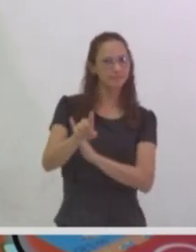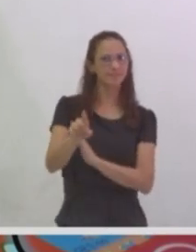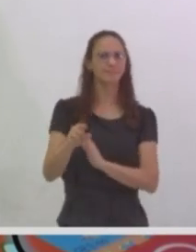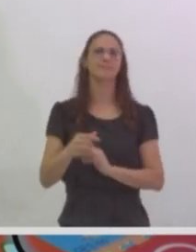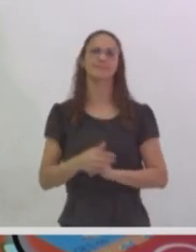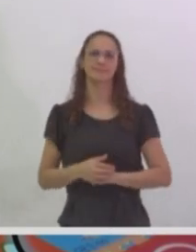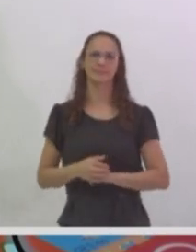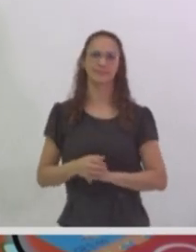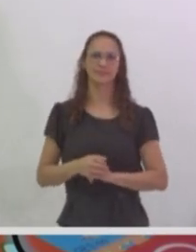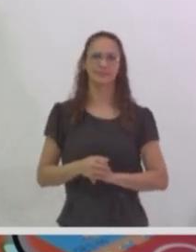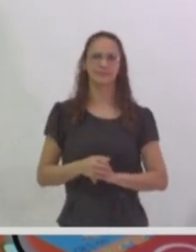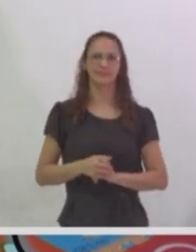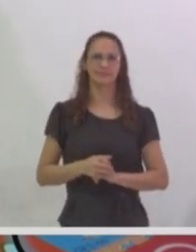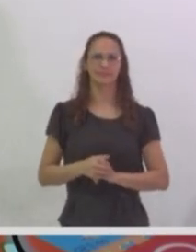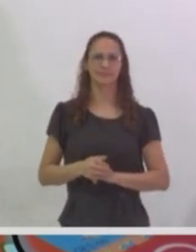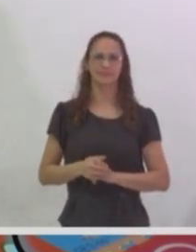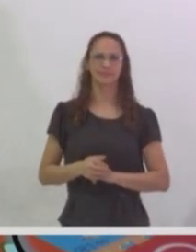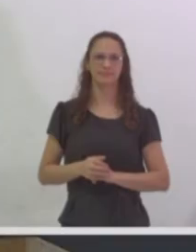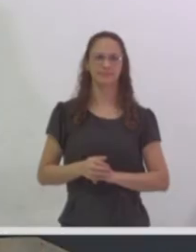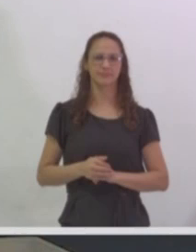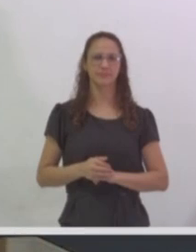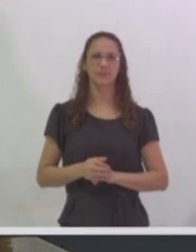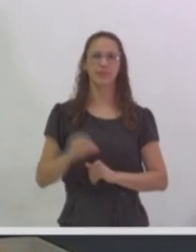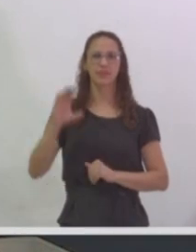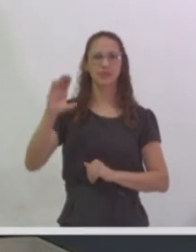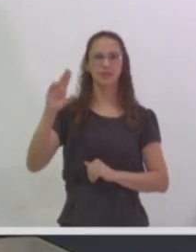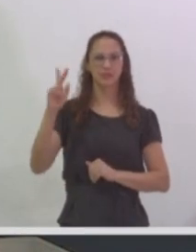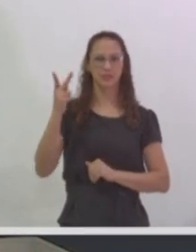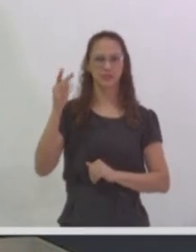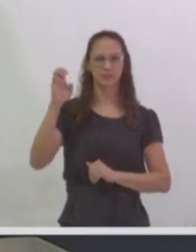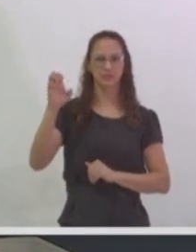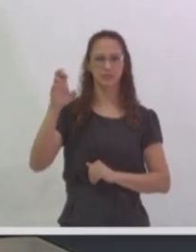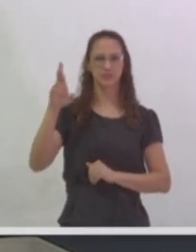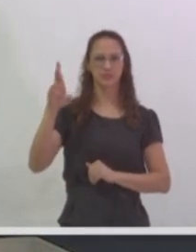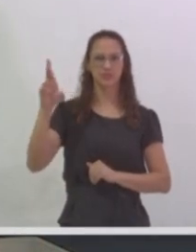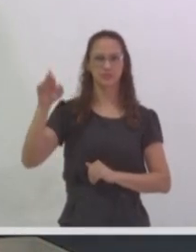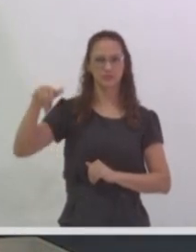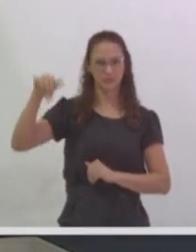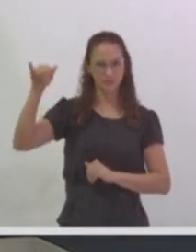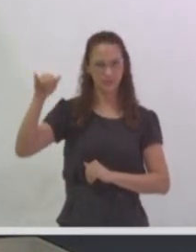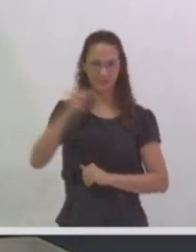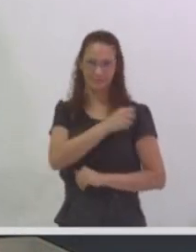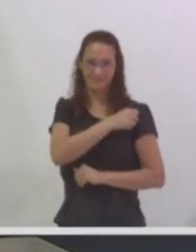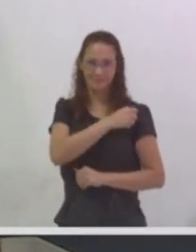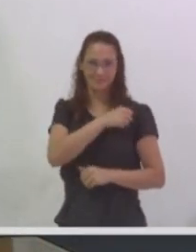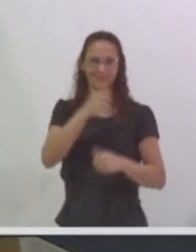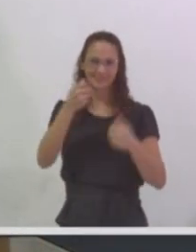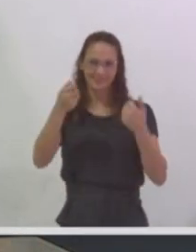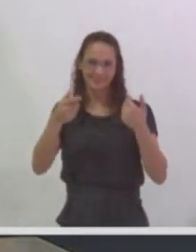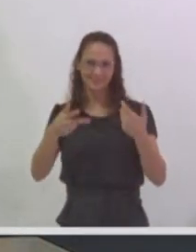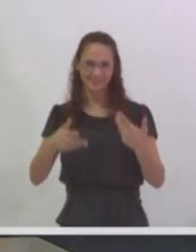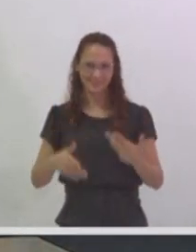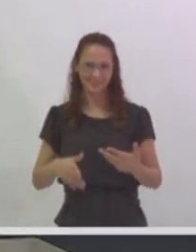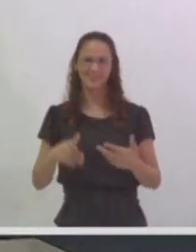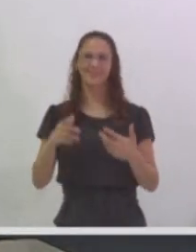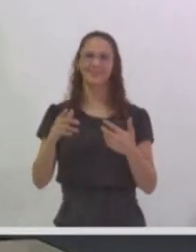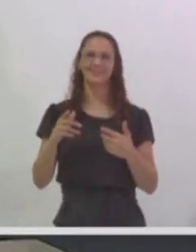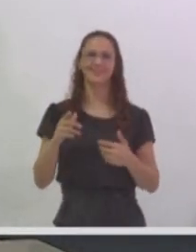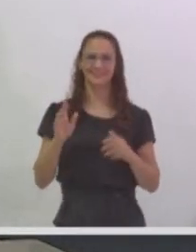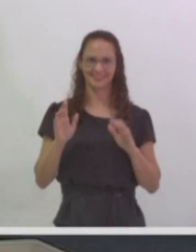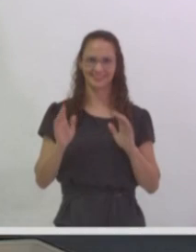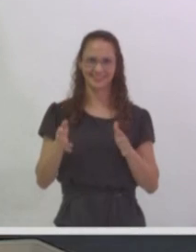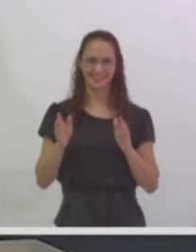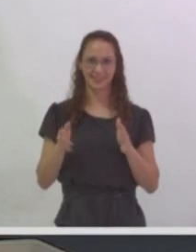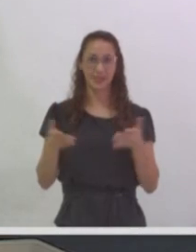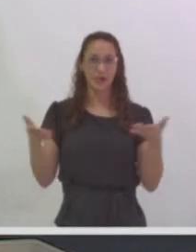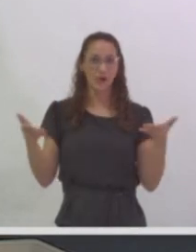Aproveitando que o Thierry Henry falou sobre a nossa pirata de palavras, eu quero ensinar para vocês hoje sobre